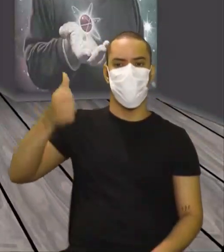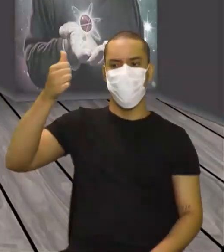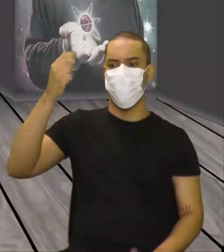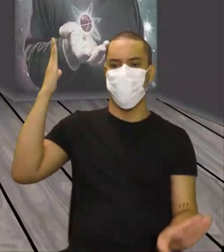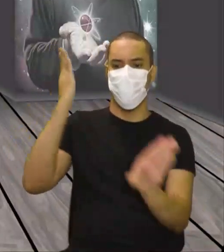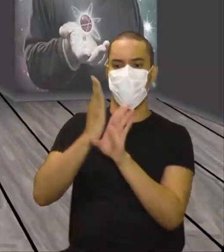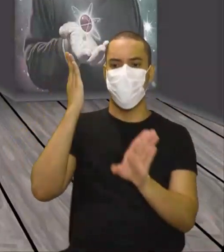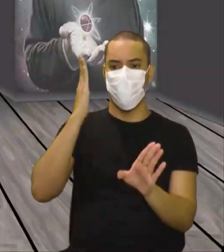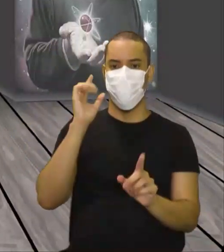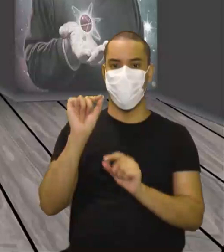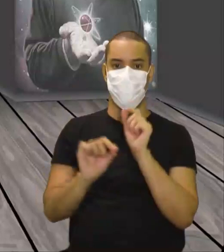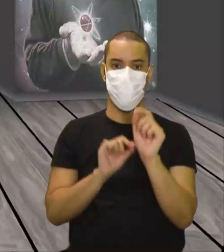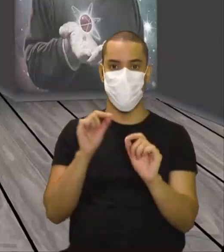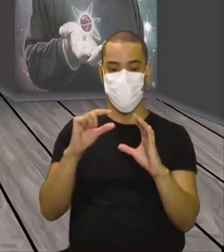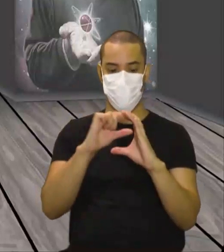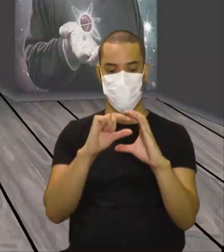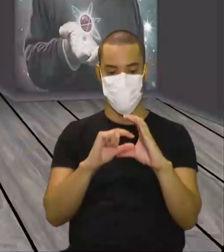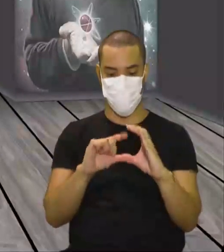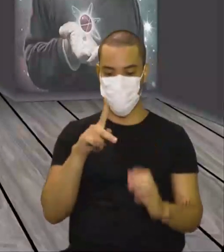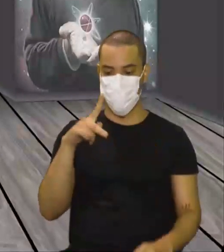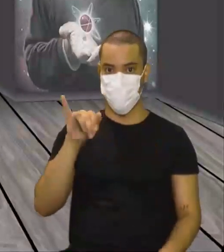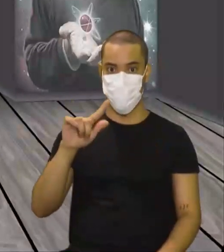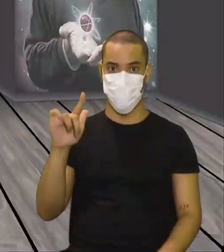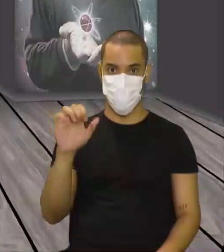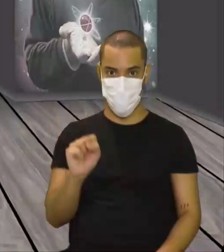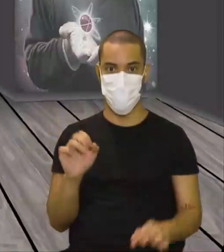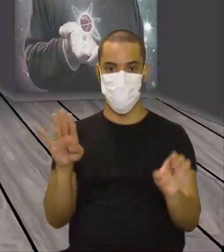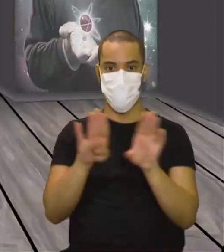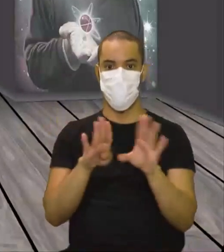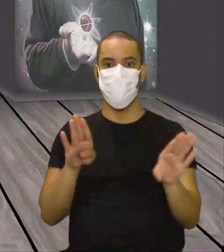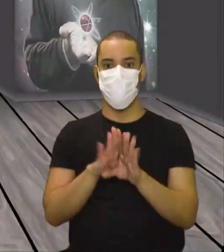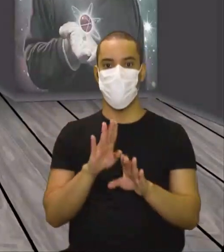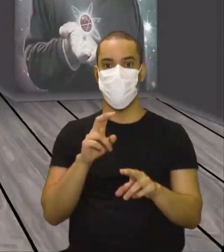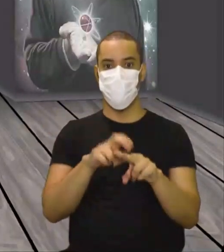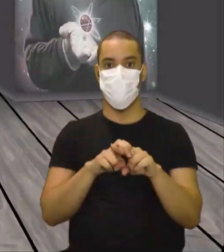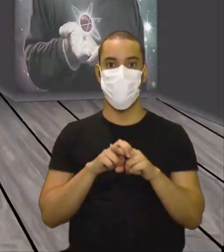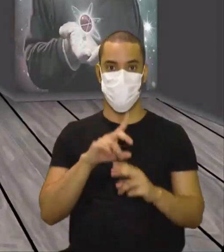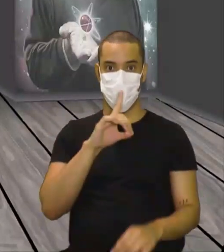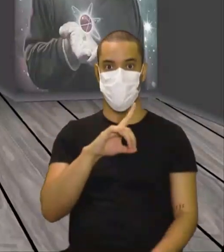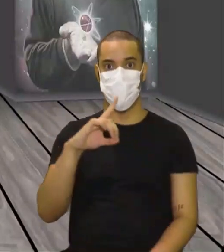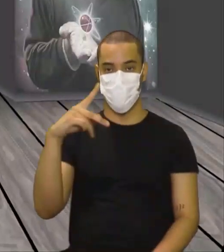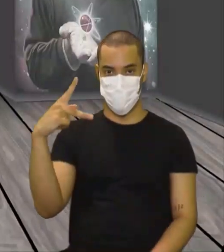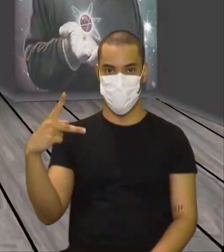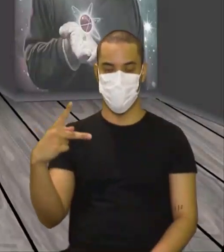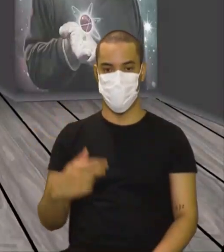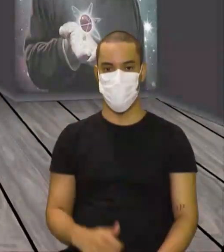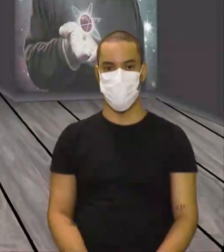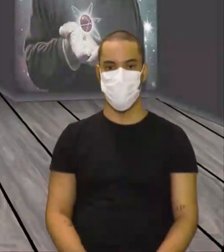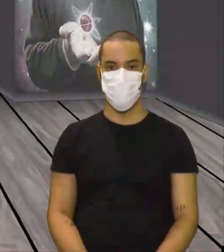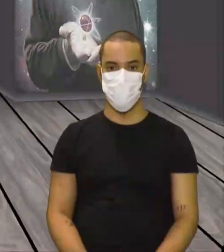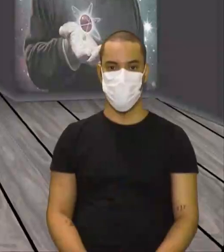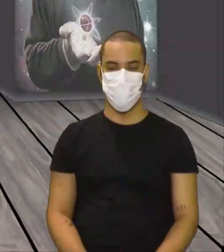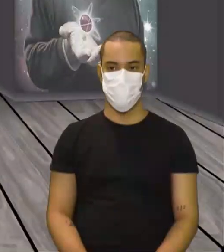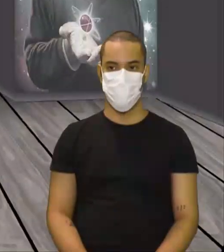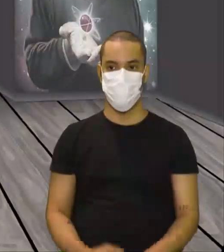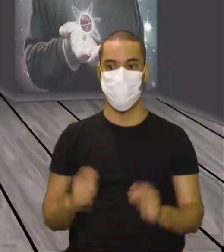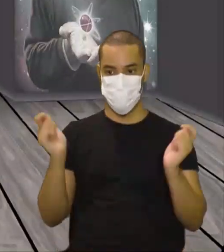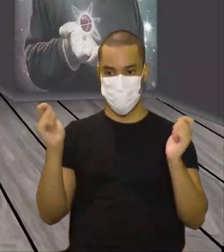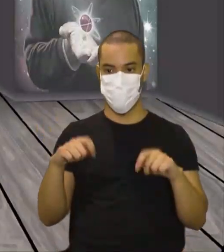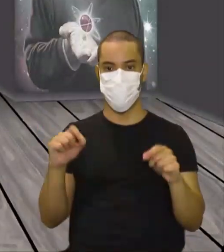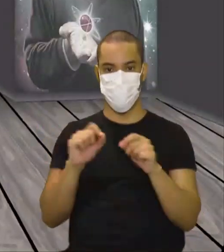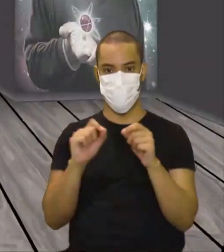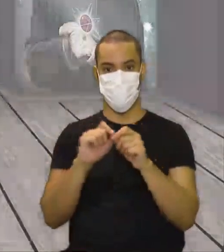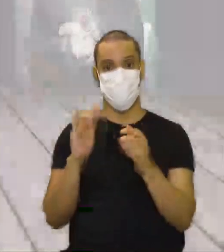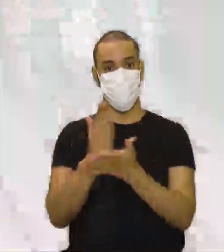descoberto através das pilhas, através dessa diferença de potencial, certo? Então, vamos lá. Dá para fazer algumas